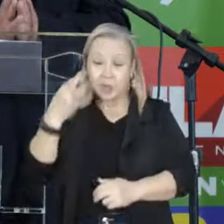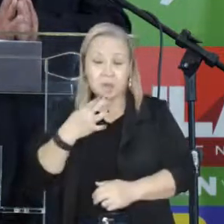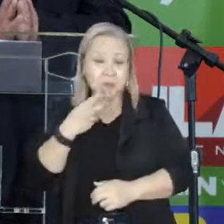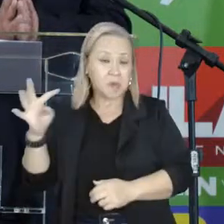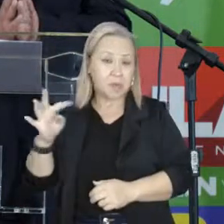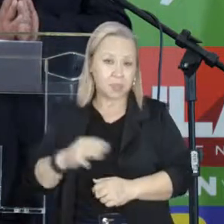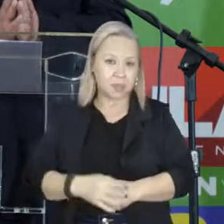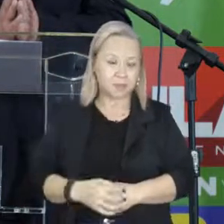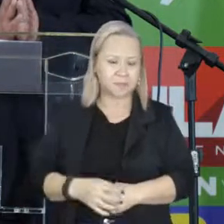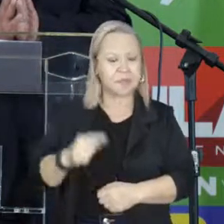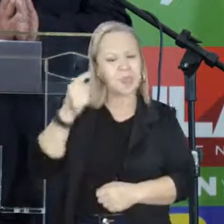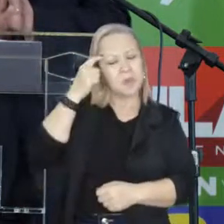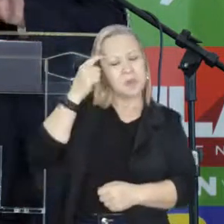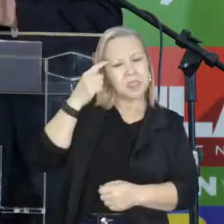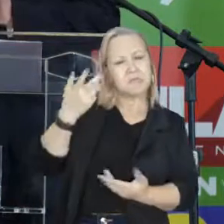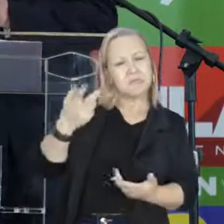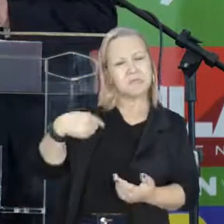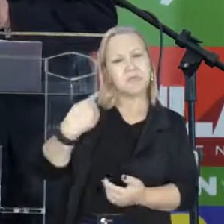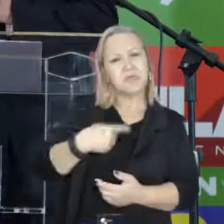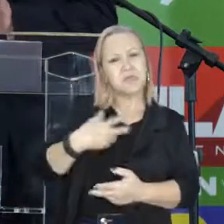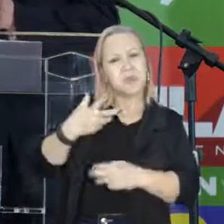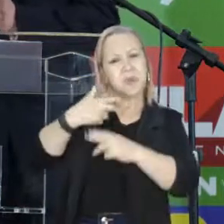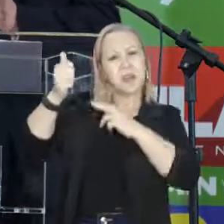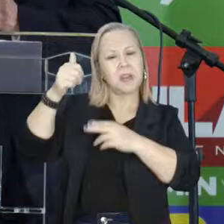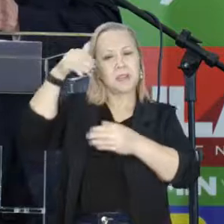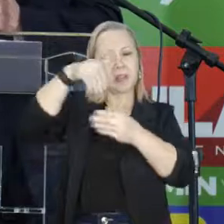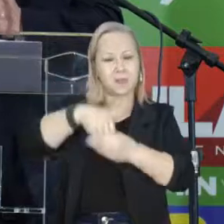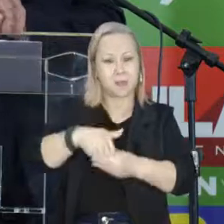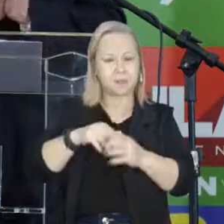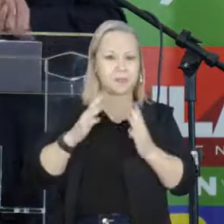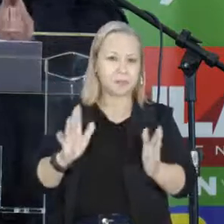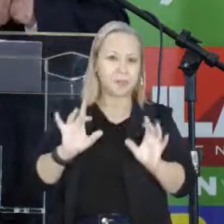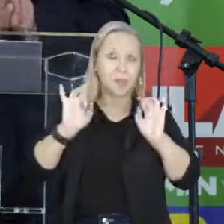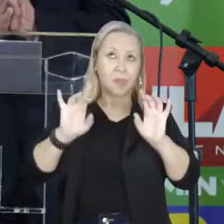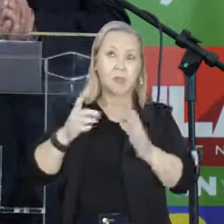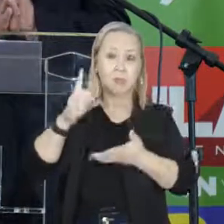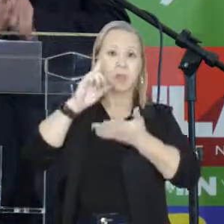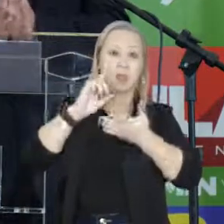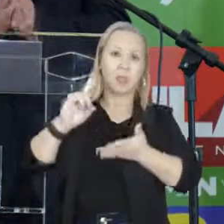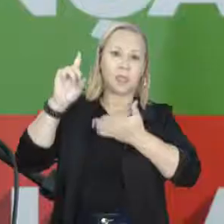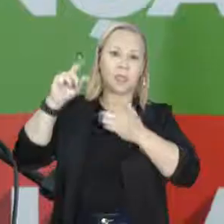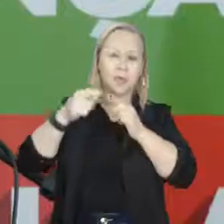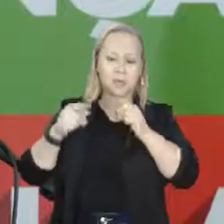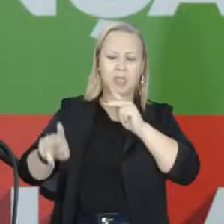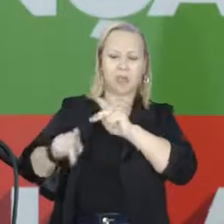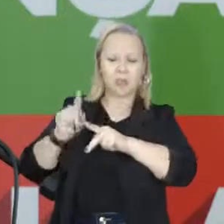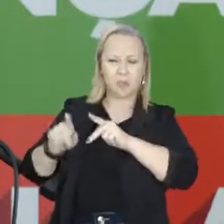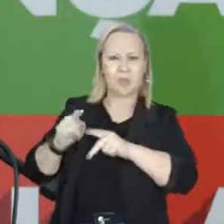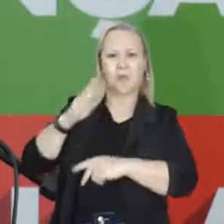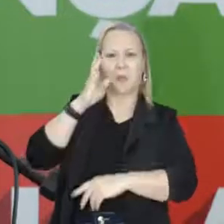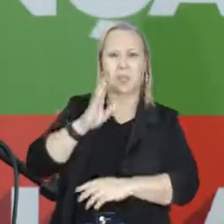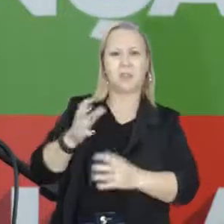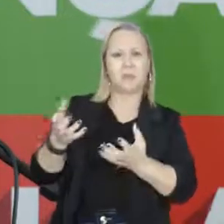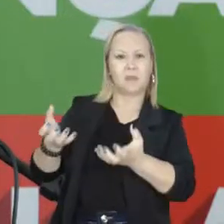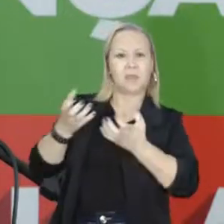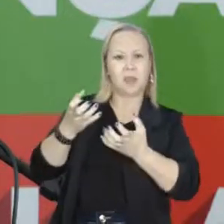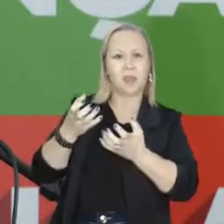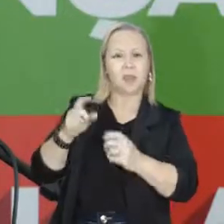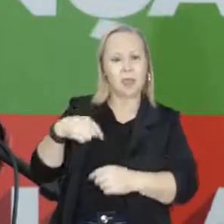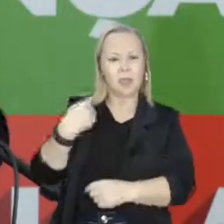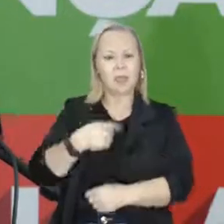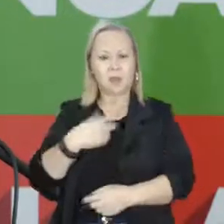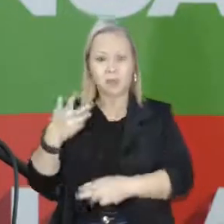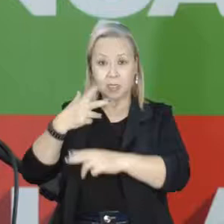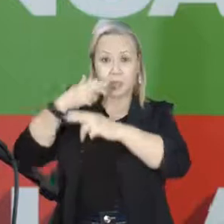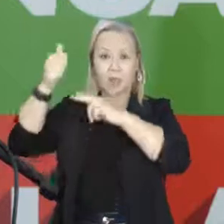essas eleições. Acho que não apenas Deus, mas o povo brasileiro quer que a gente ganhe essas eleições, porque é